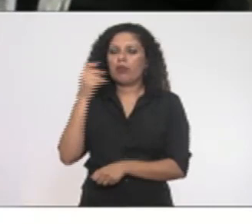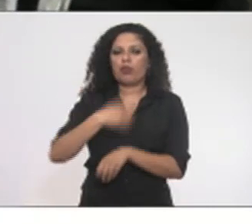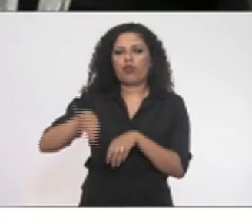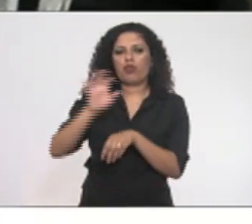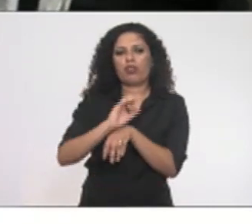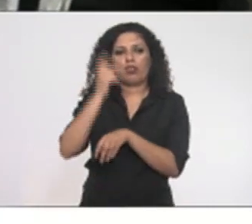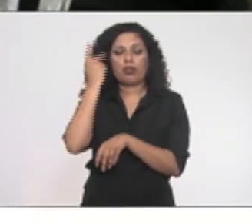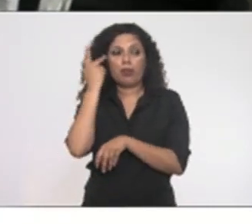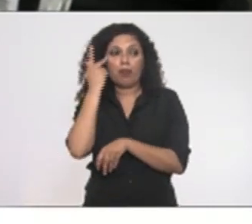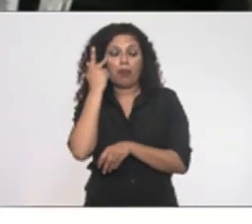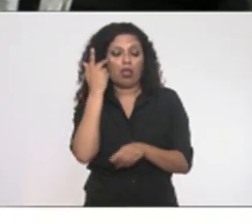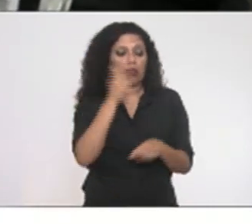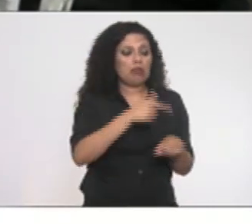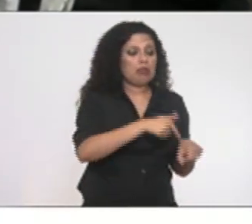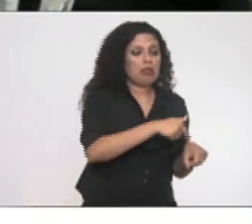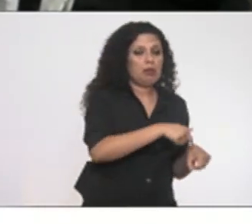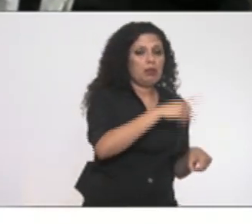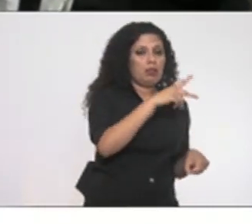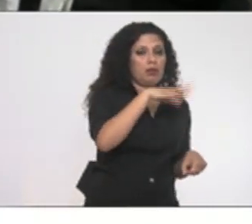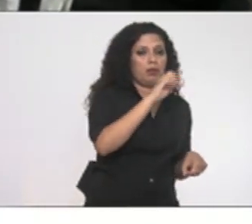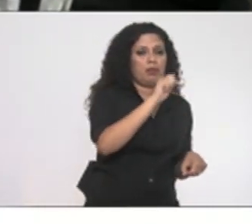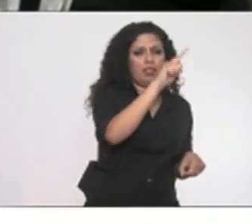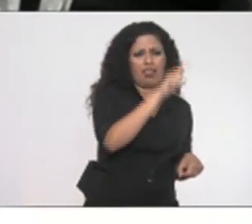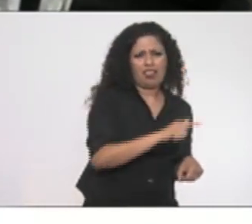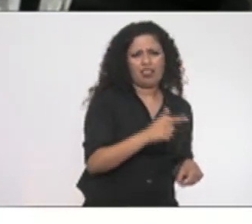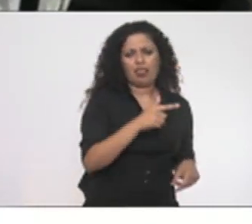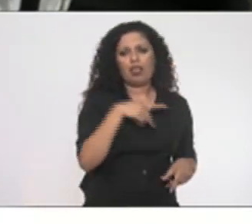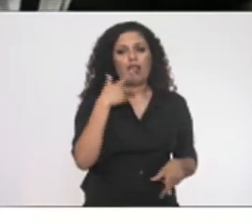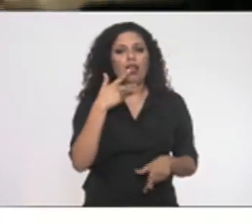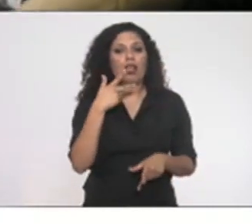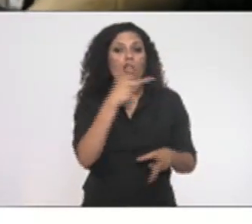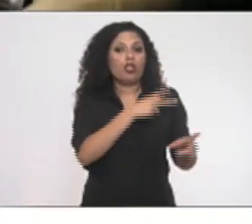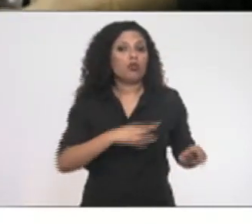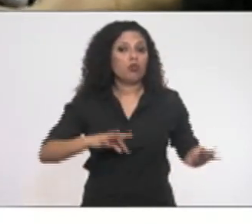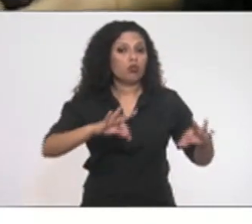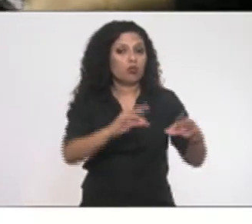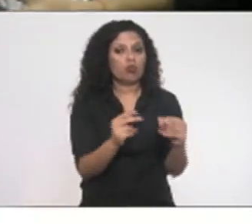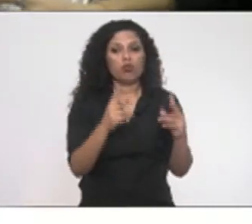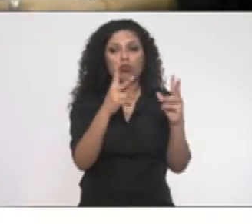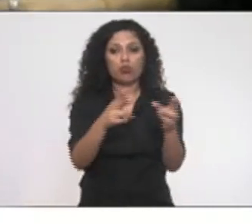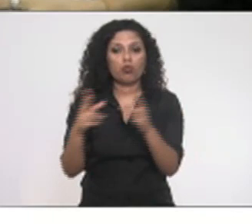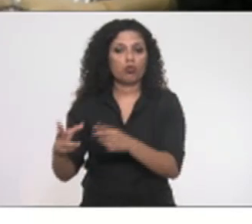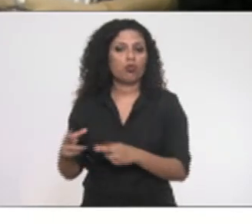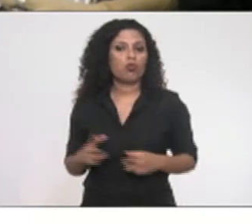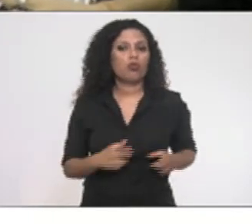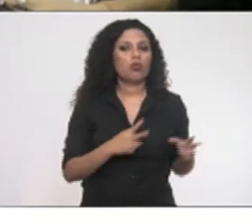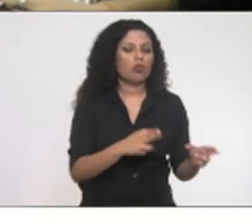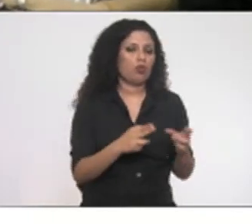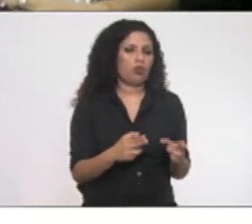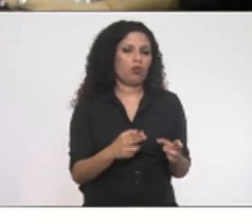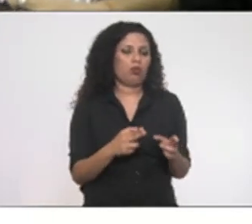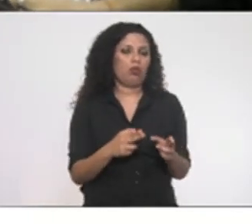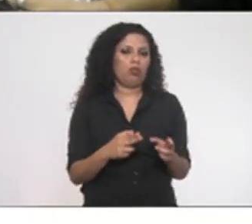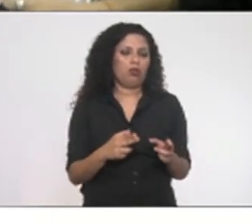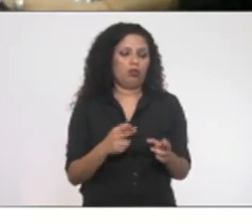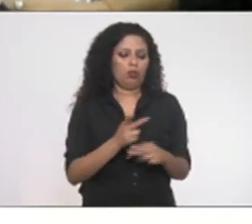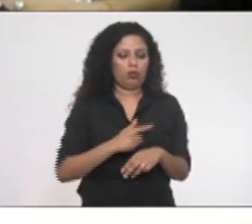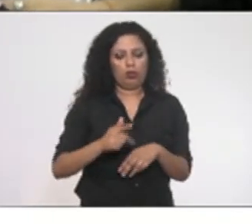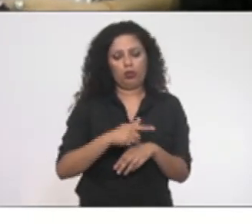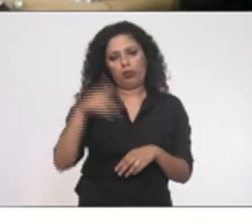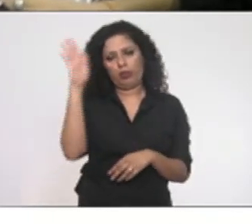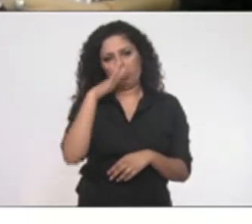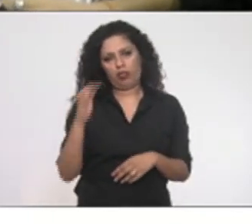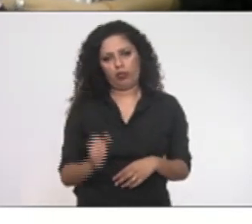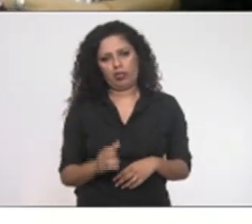no transporte, ela cobra o valor postalizado, que é a média de tudo que ela paga pelo Brasil, dividido pelo volume que ela movimenta no Brasil. Então,